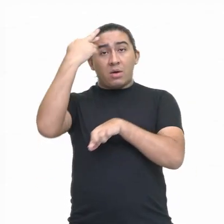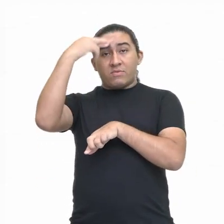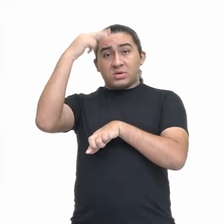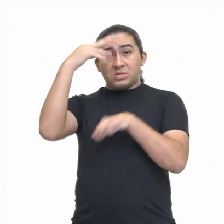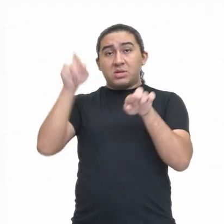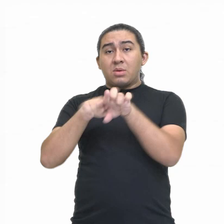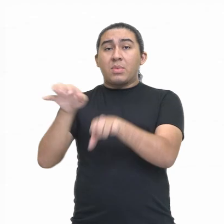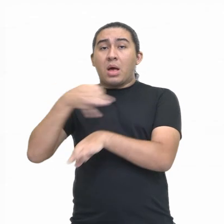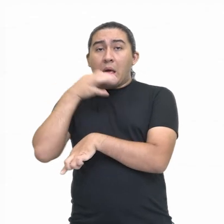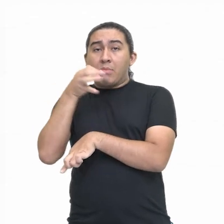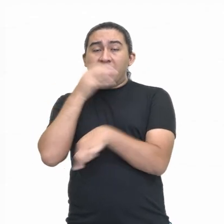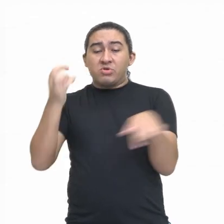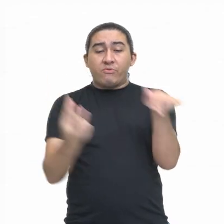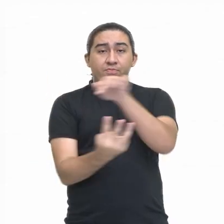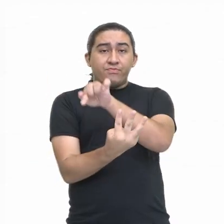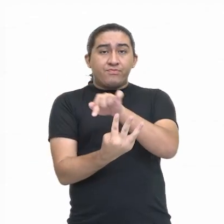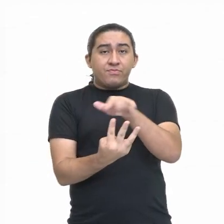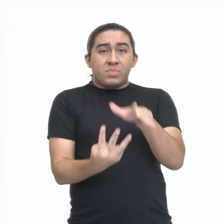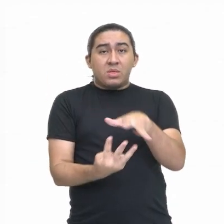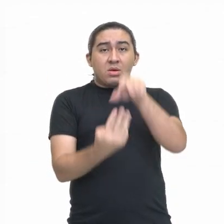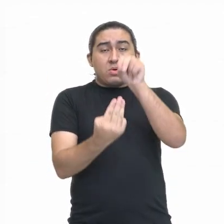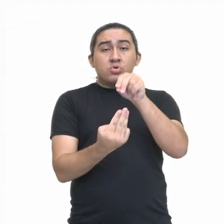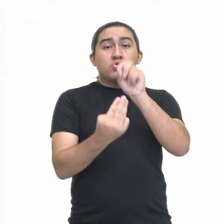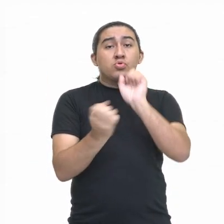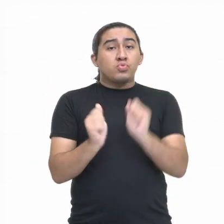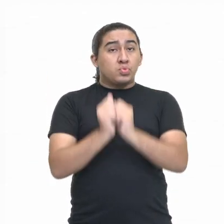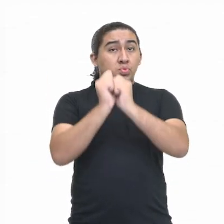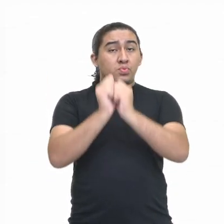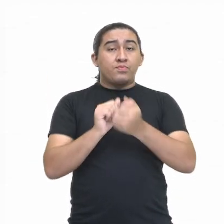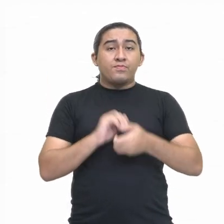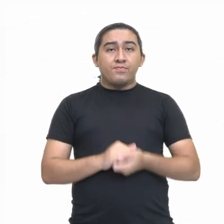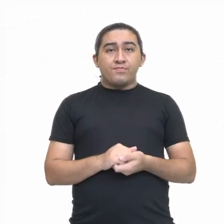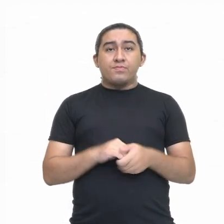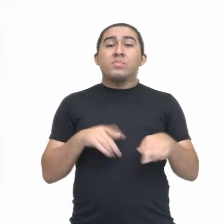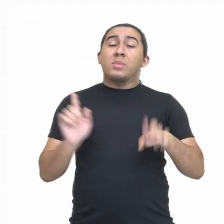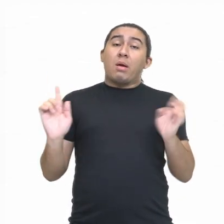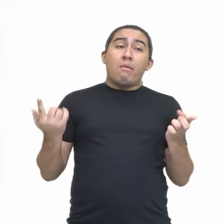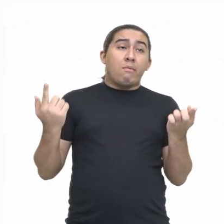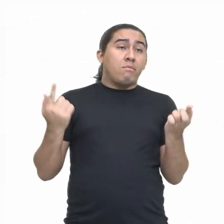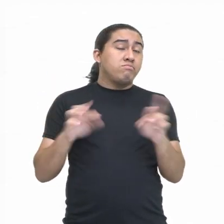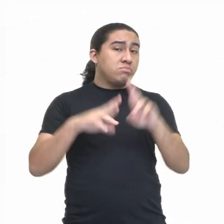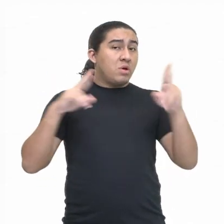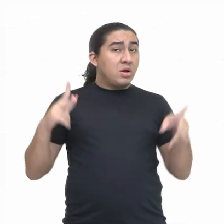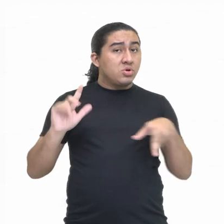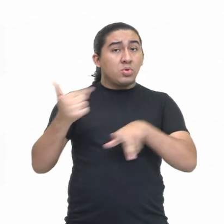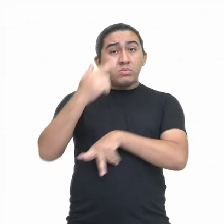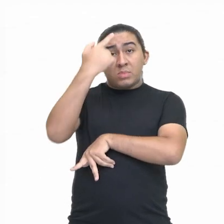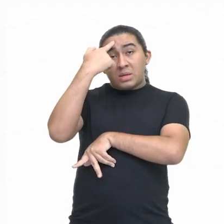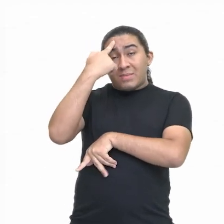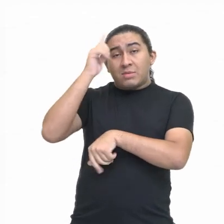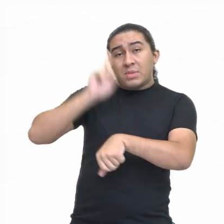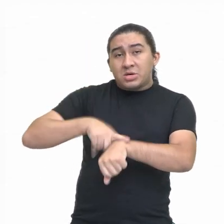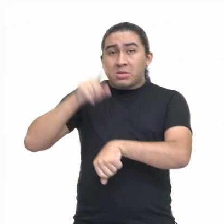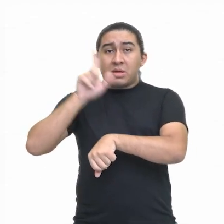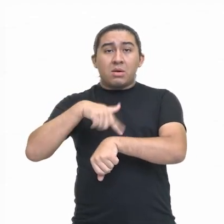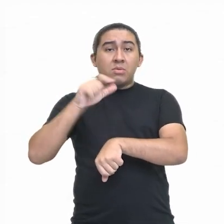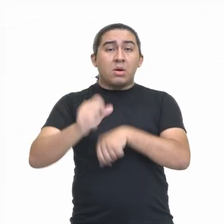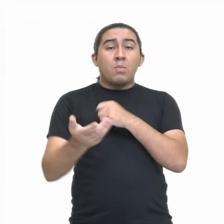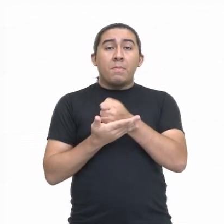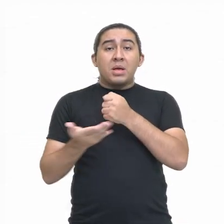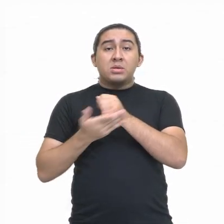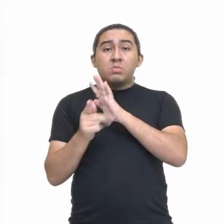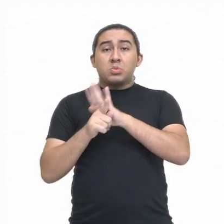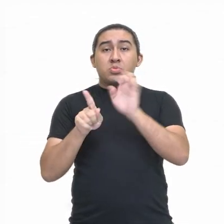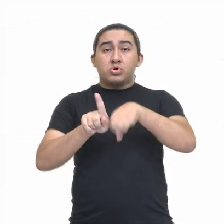ela é argumentativa. Ao contrário, de pensamentos imediatos, que são baseados, então, no